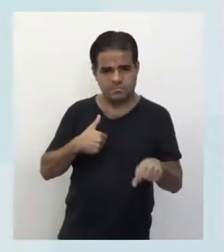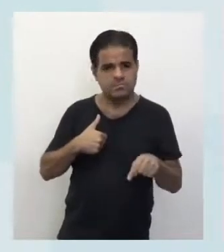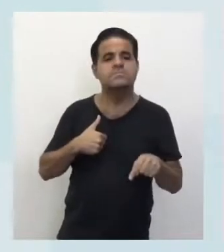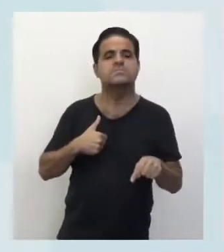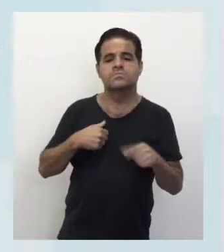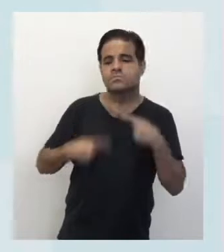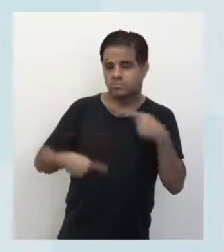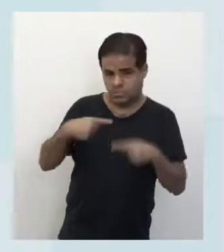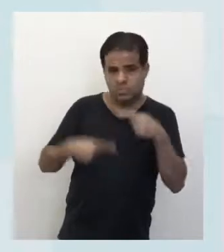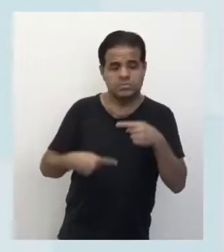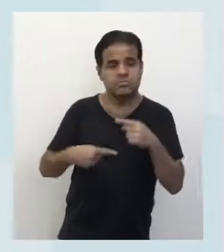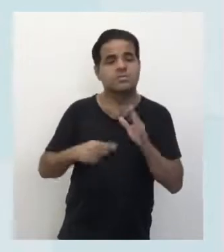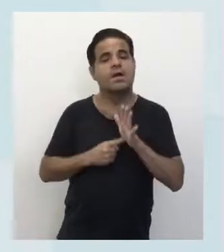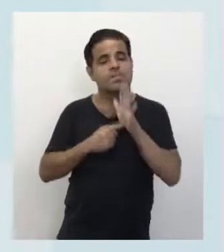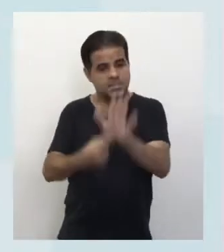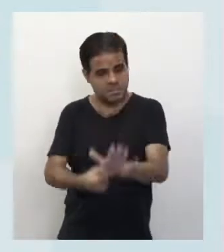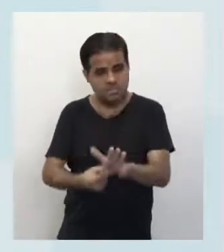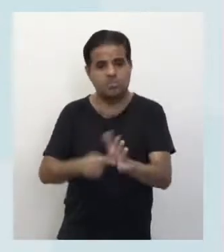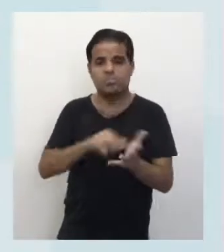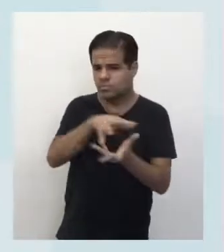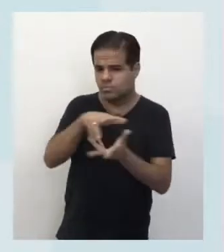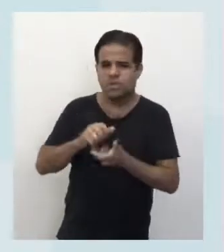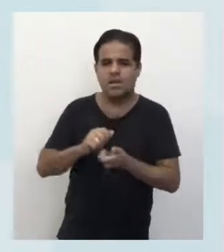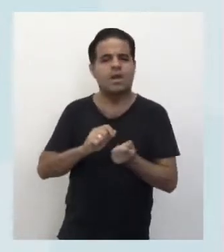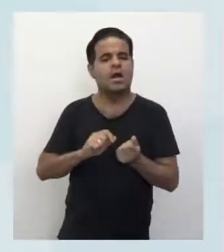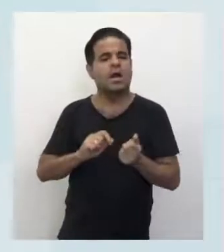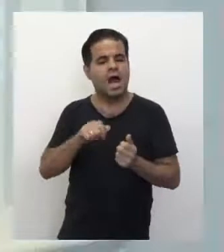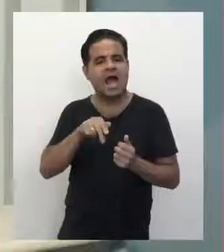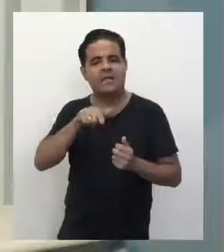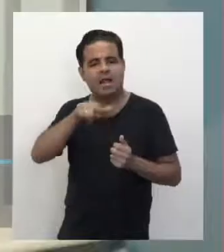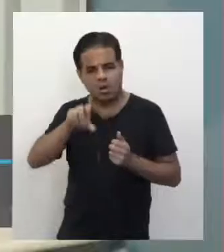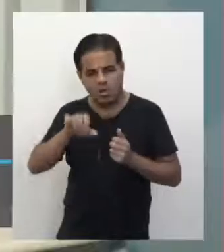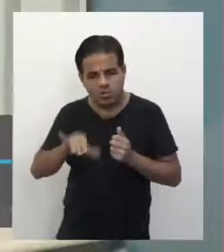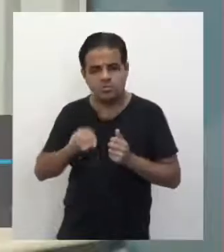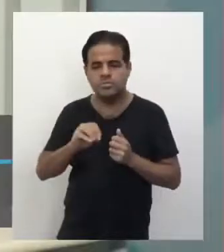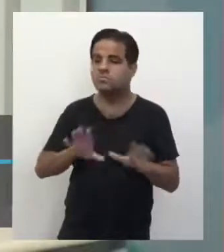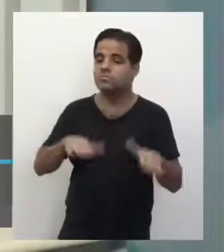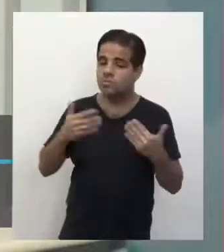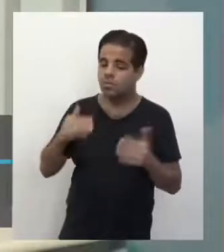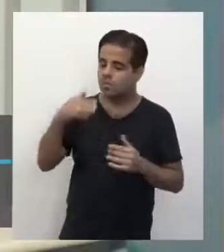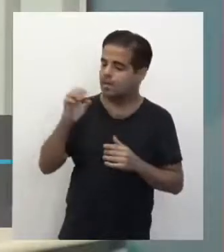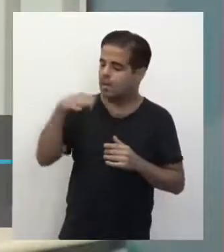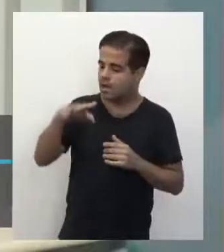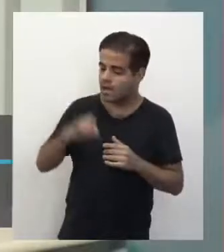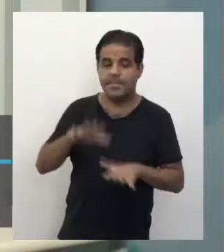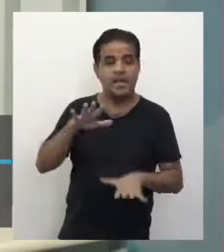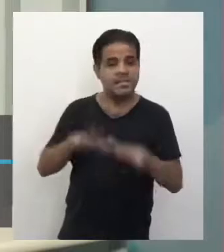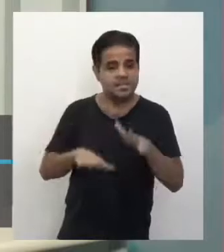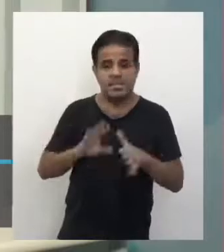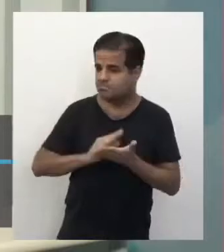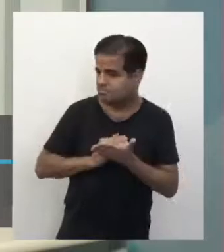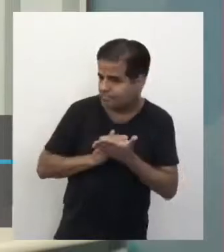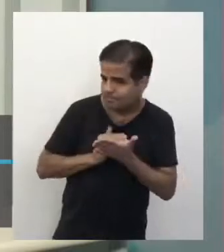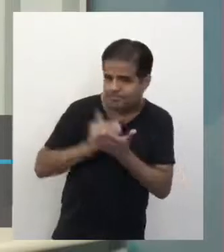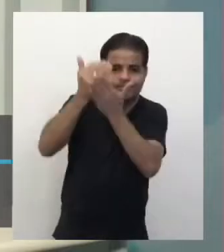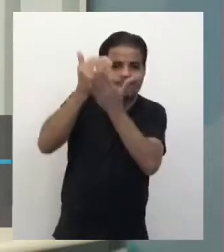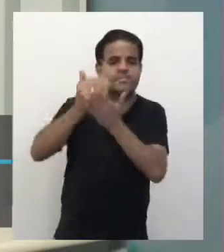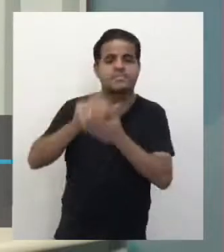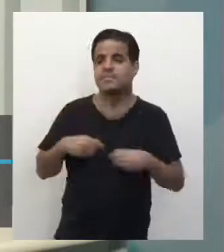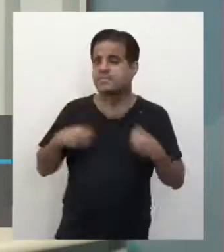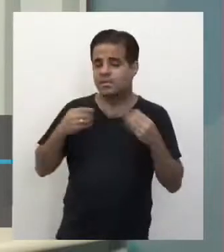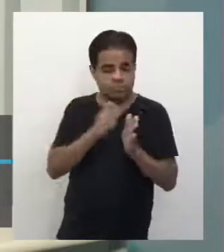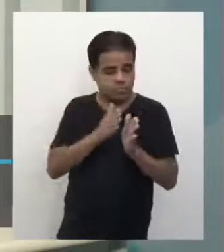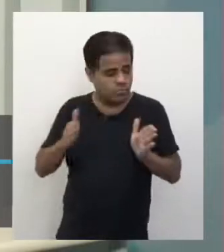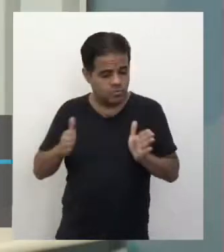ou políticos e até aparecendo no mundo analógico. Ou seja, o meme às vezes extrapola lá da onde